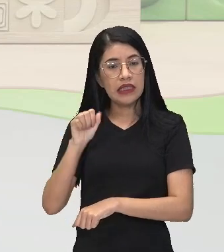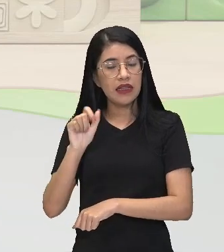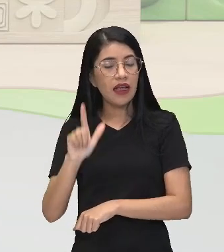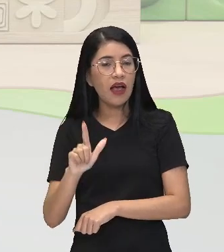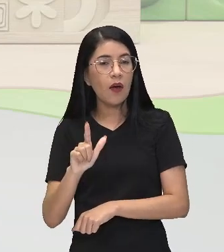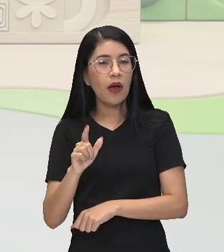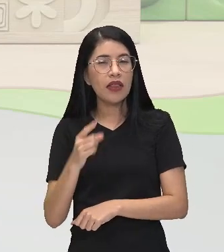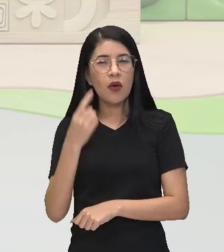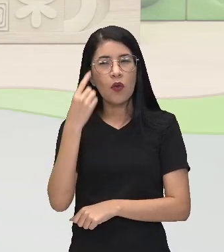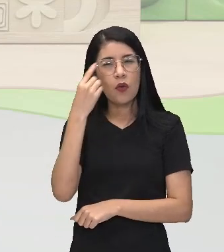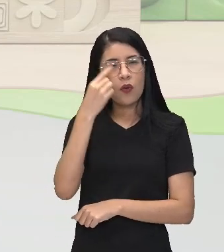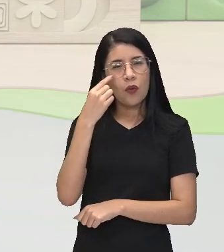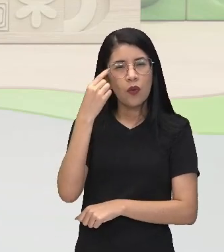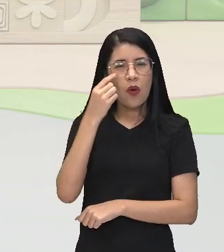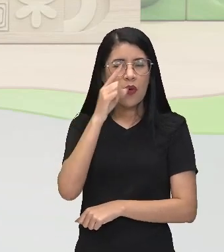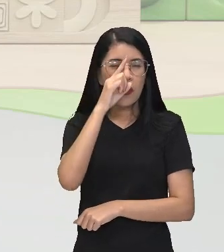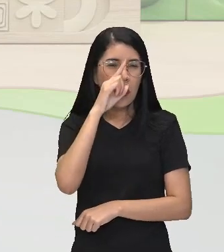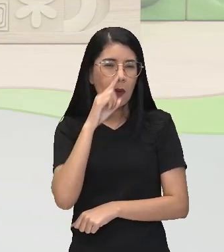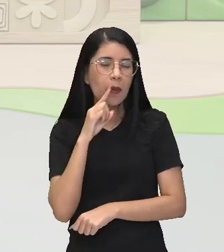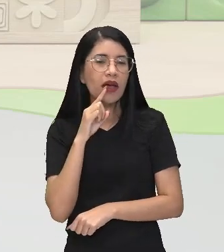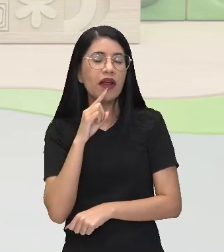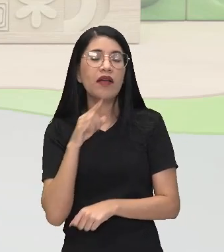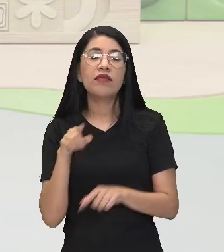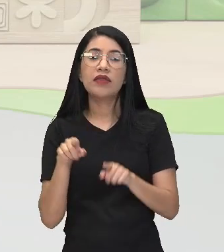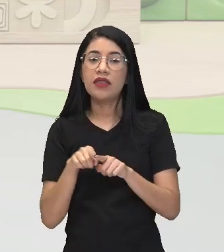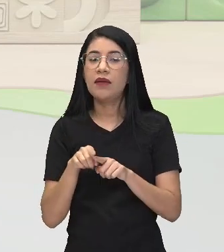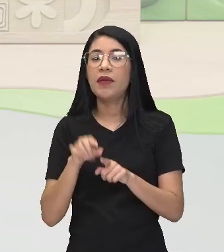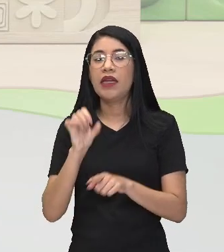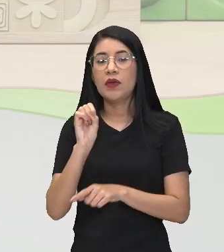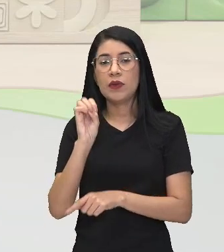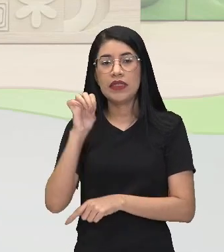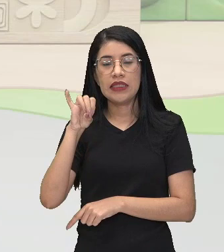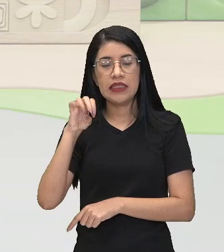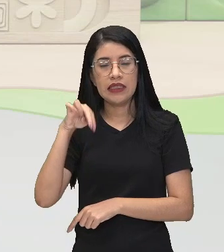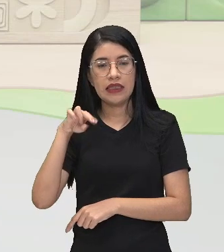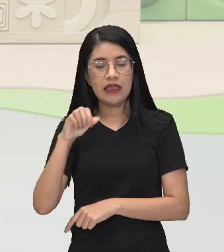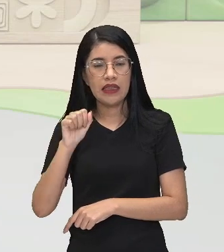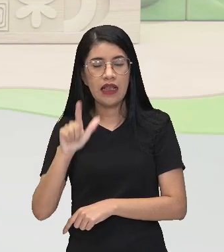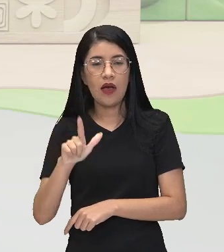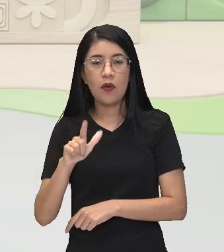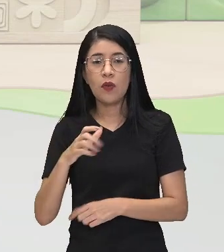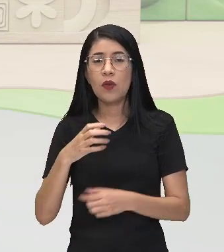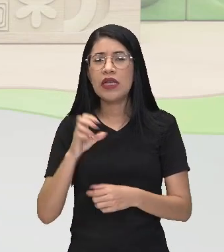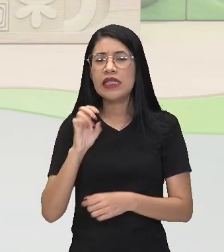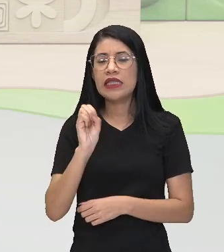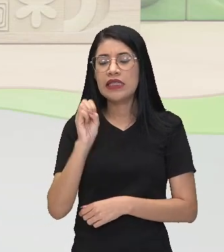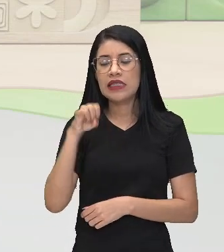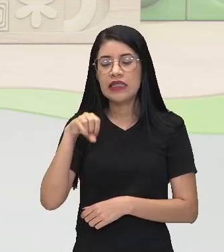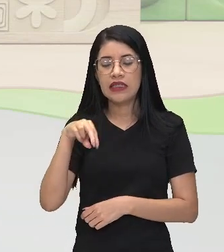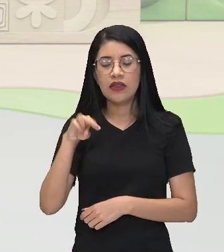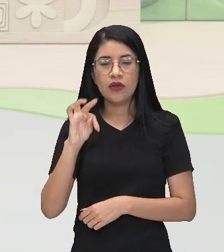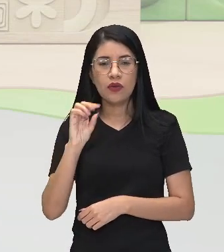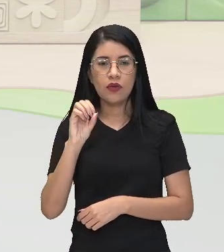olhos amarelos. Isso é um sinal. Sintomas são